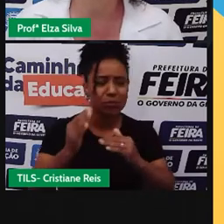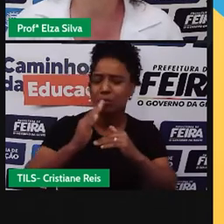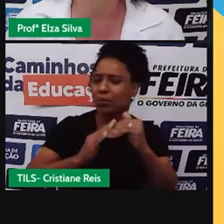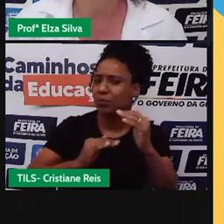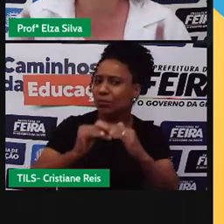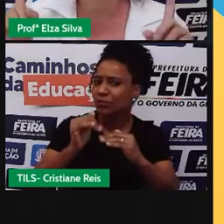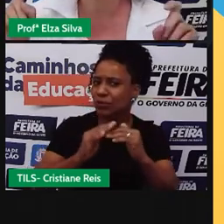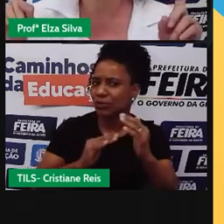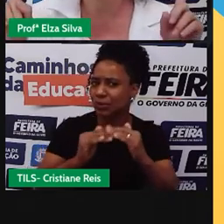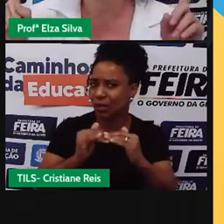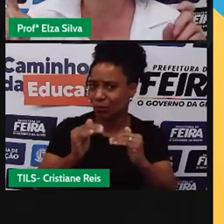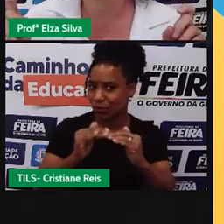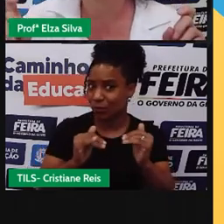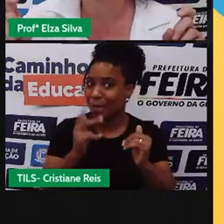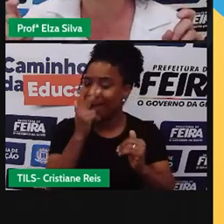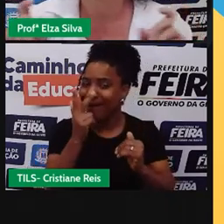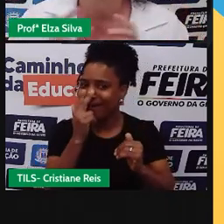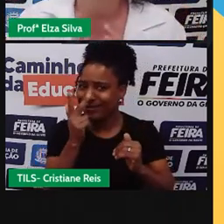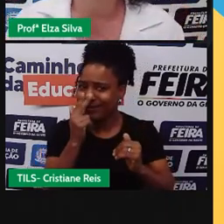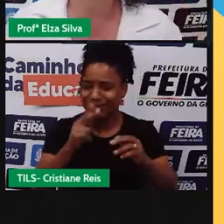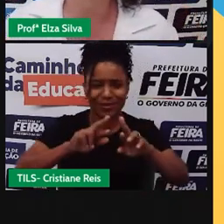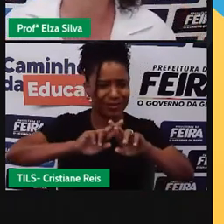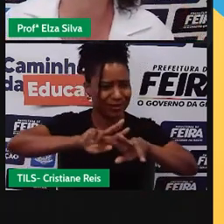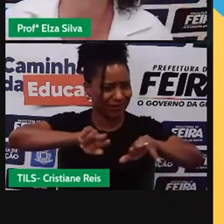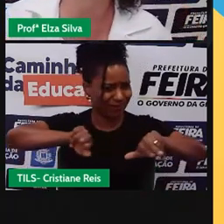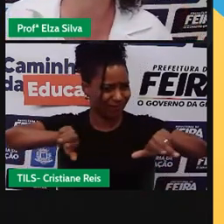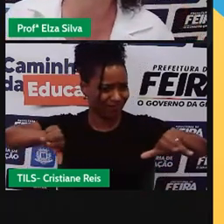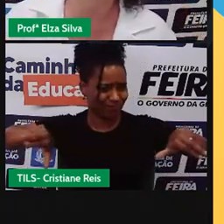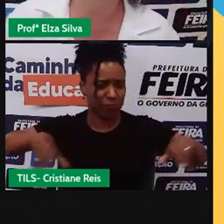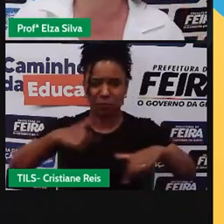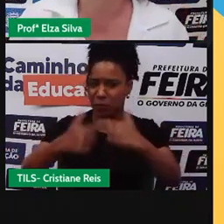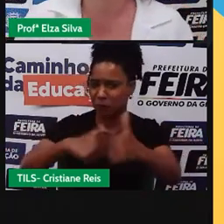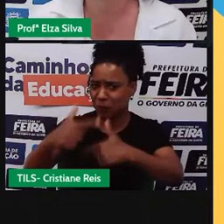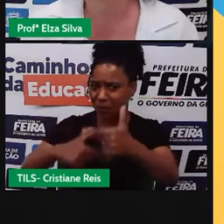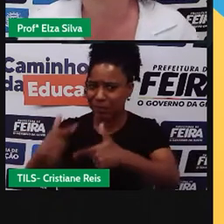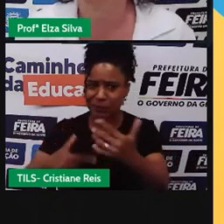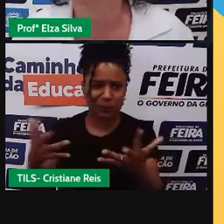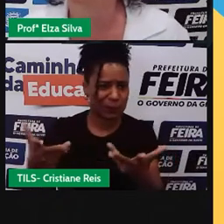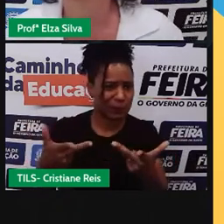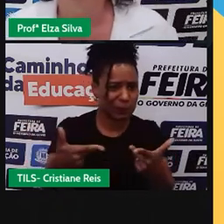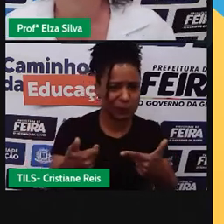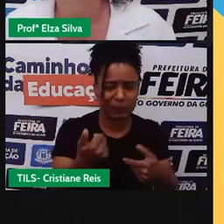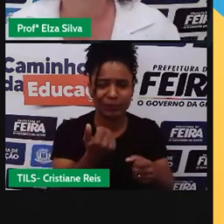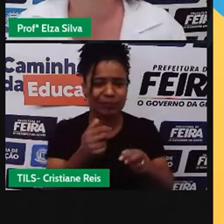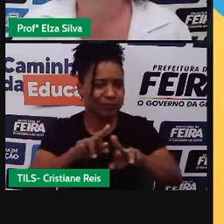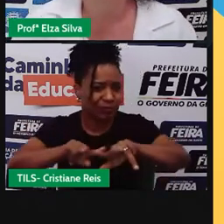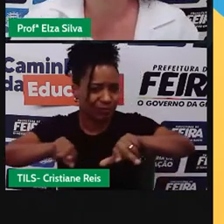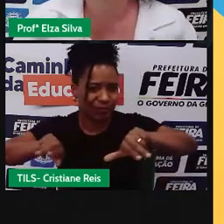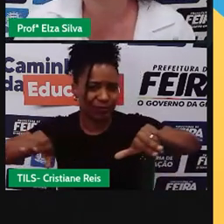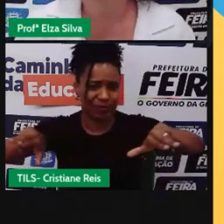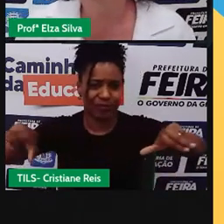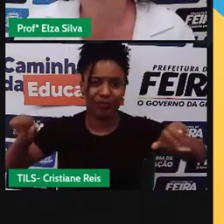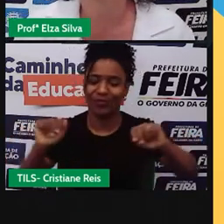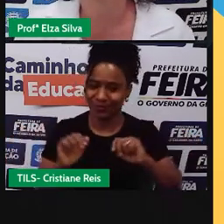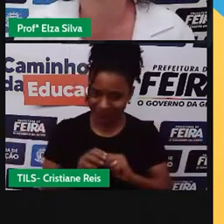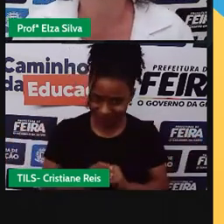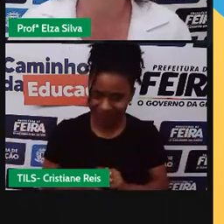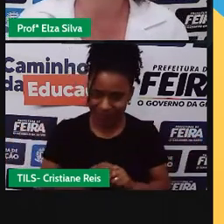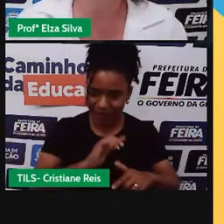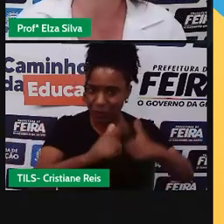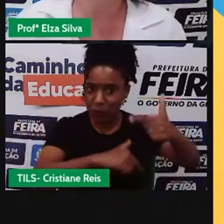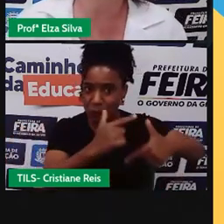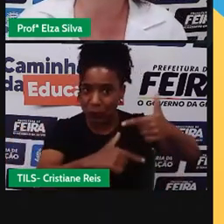espécie de faz-tudo. Aquela pessoa que tem a capacidade de desenvolver várias